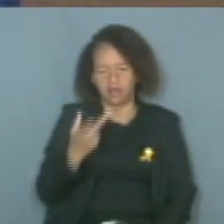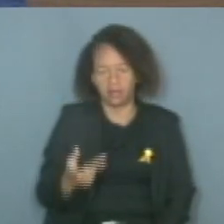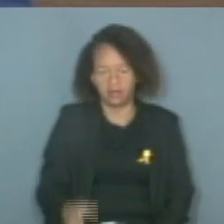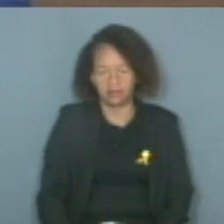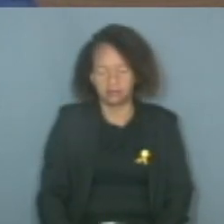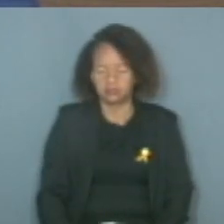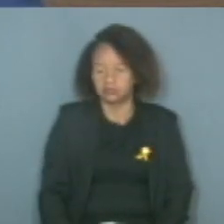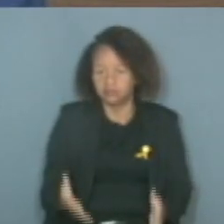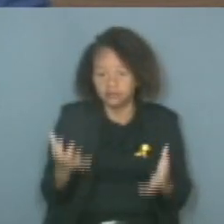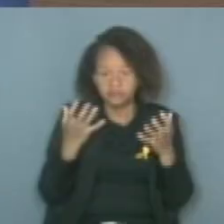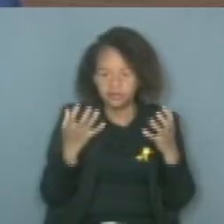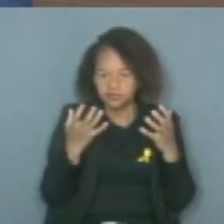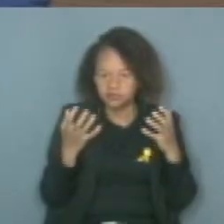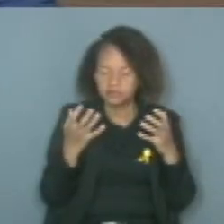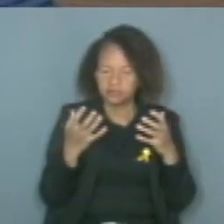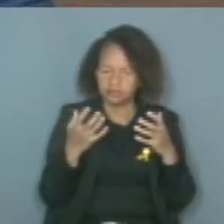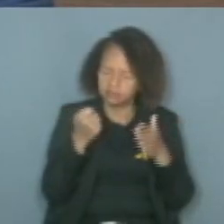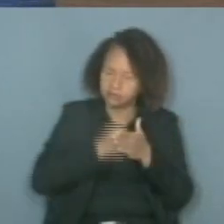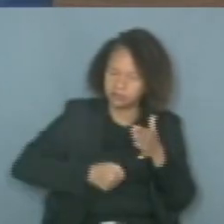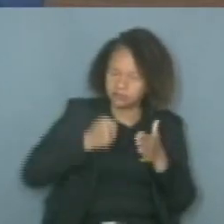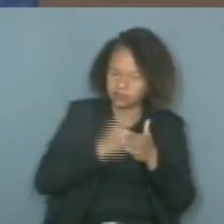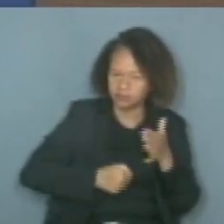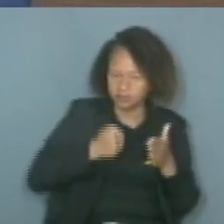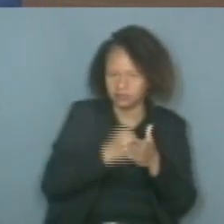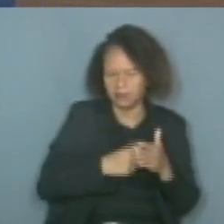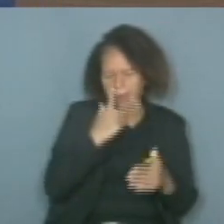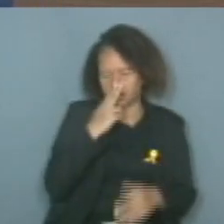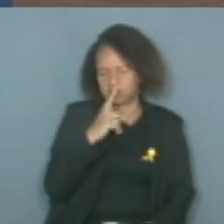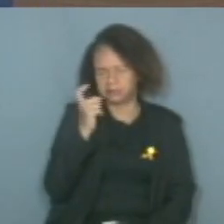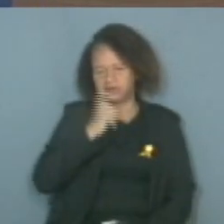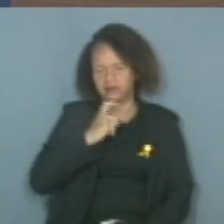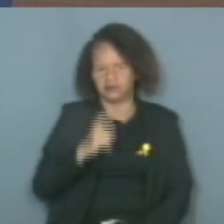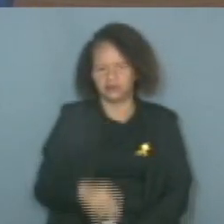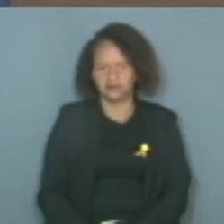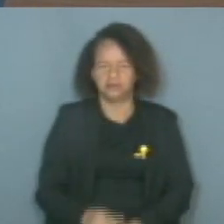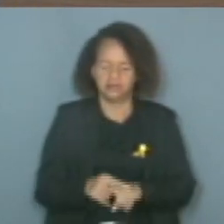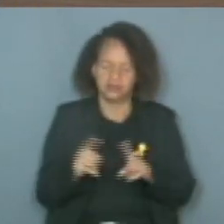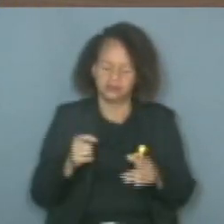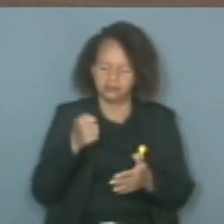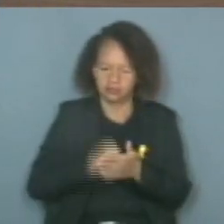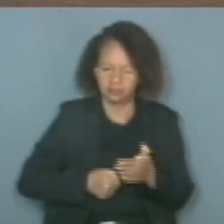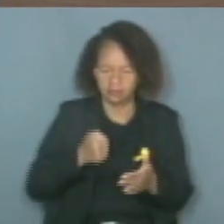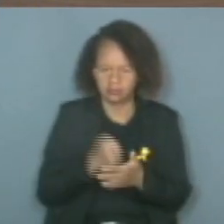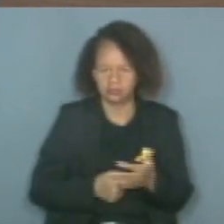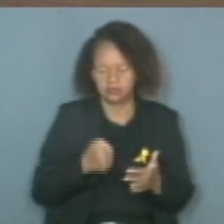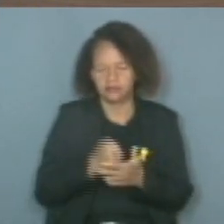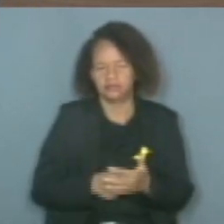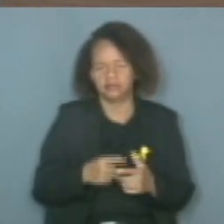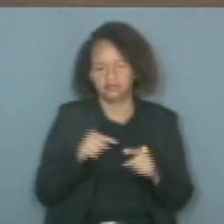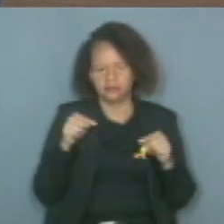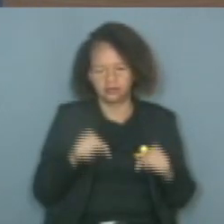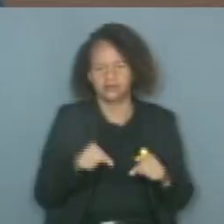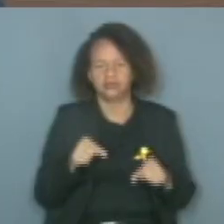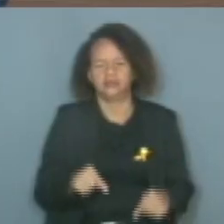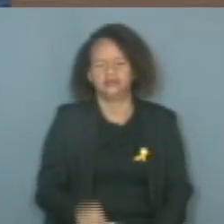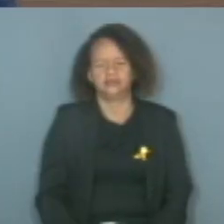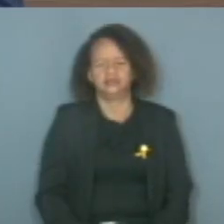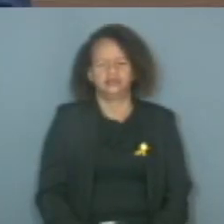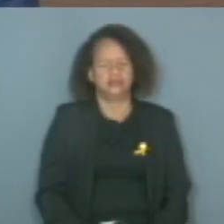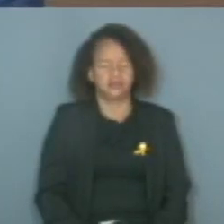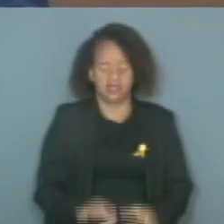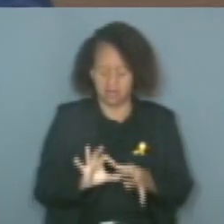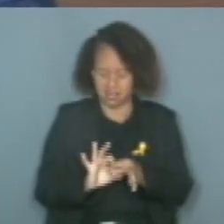que queremos e o que brigamos por aqui. Parece até mentira, mas é o que brigamos por aqui. Essa tão